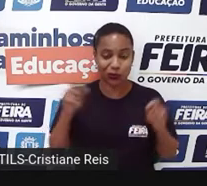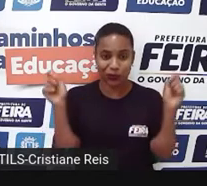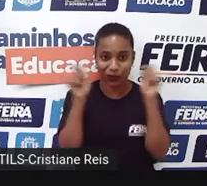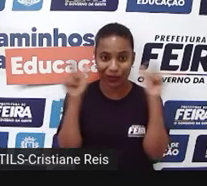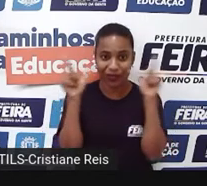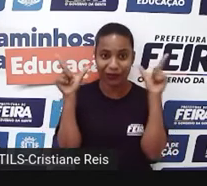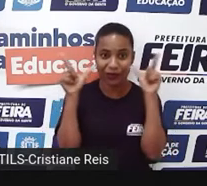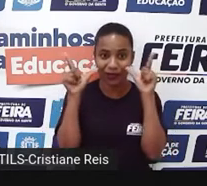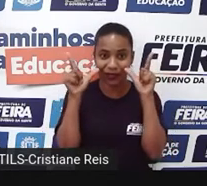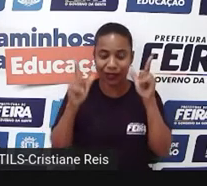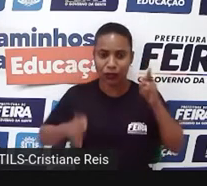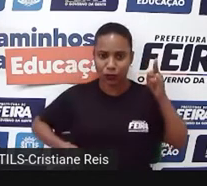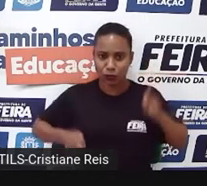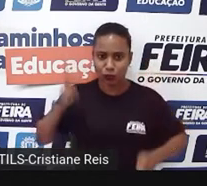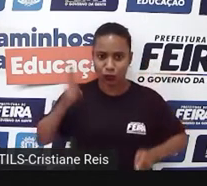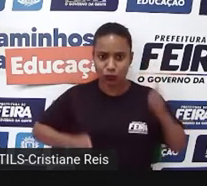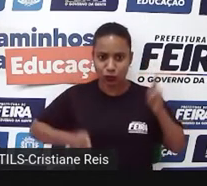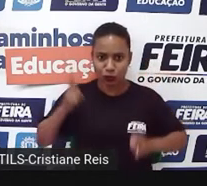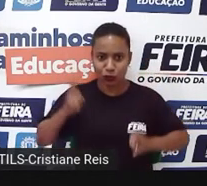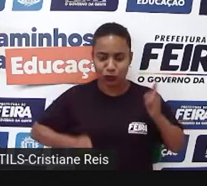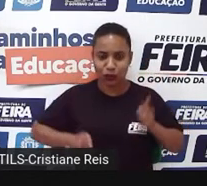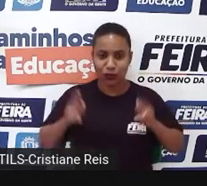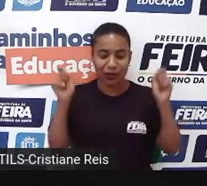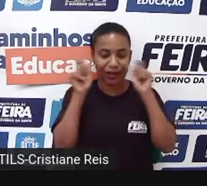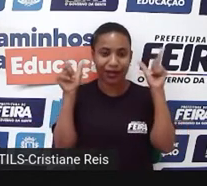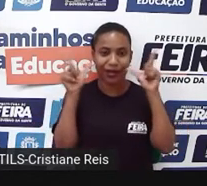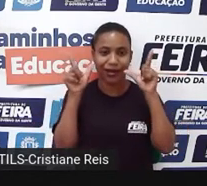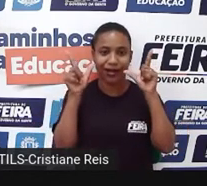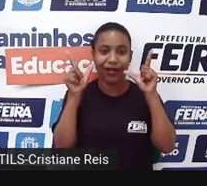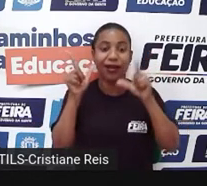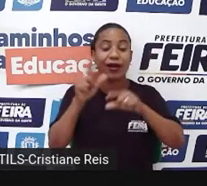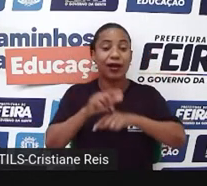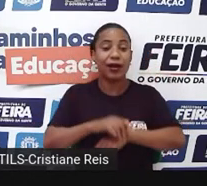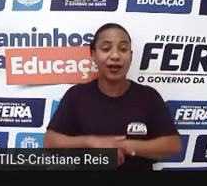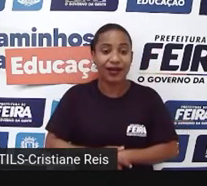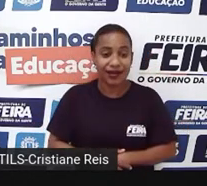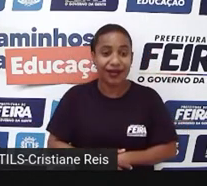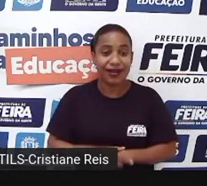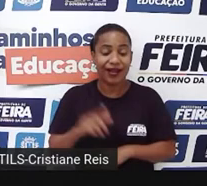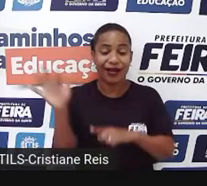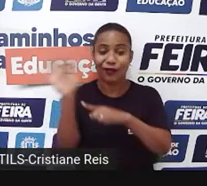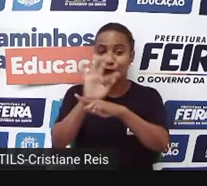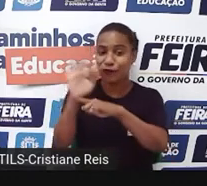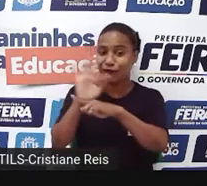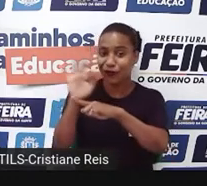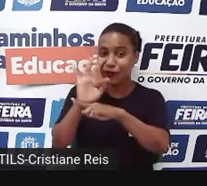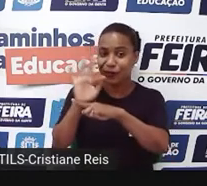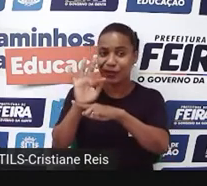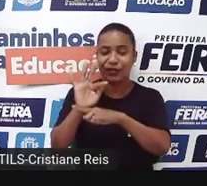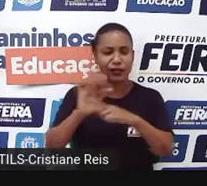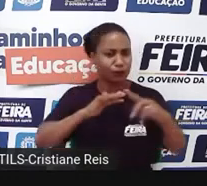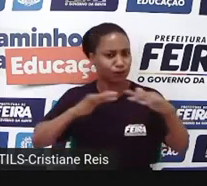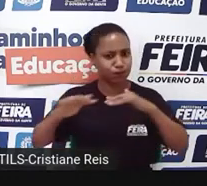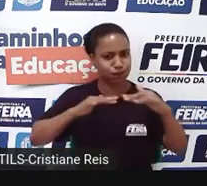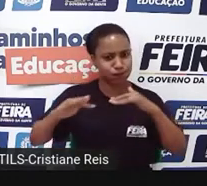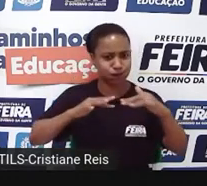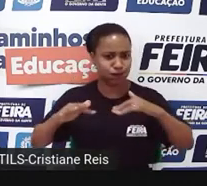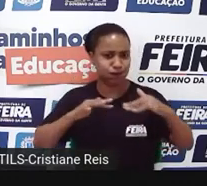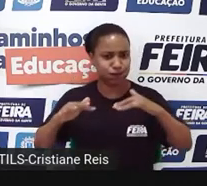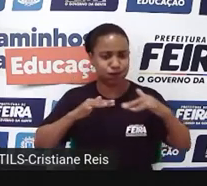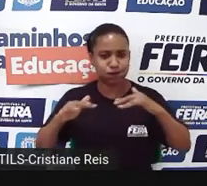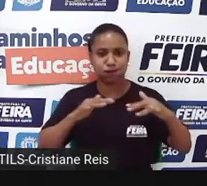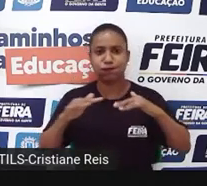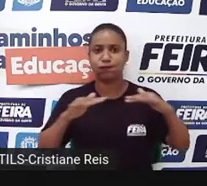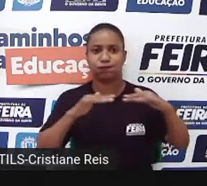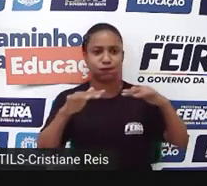Então, o Transformers, O Despertar das Feras, ele é um filme de ação, então a gente aqui está